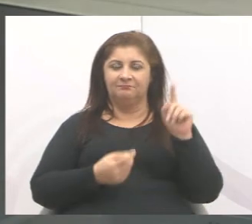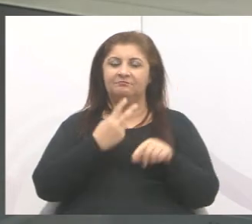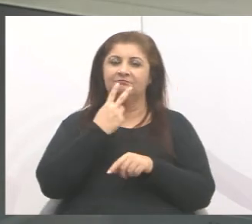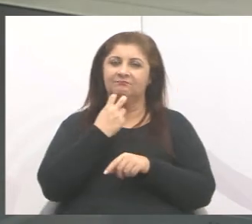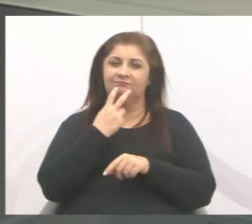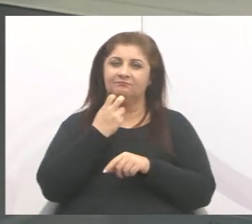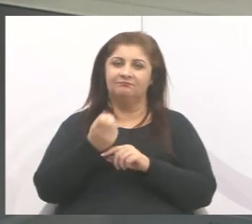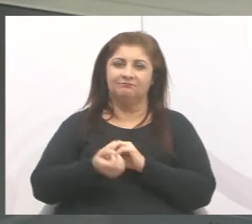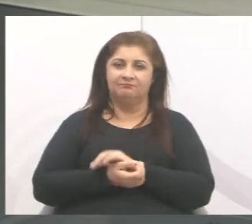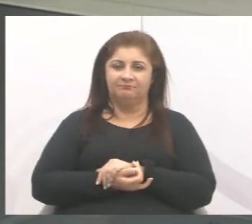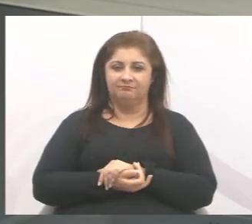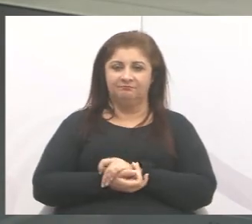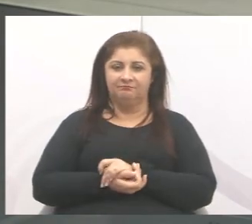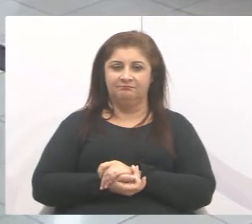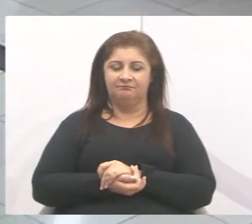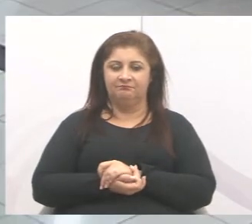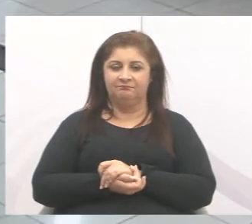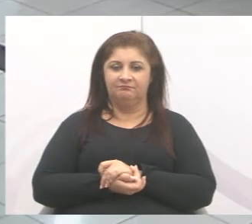Valmir do Parque Minha Lua.